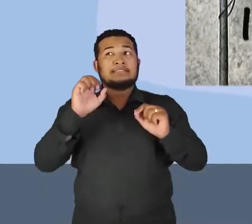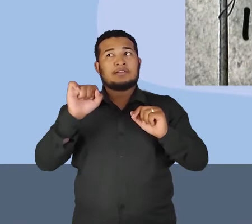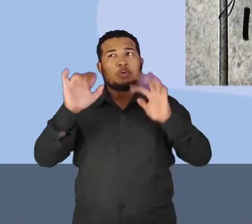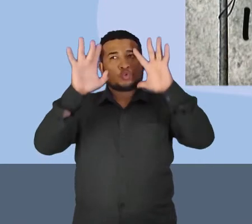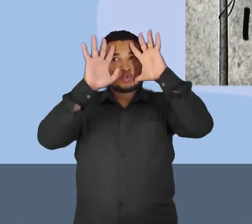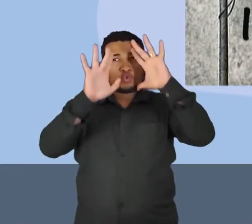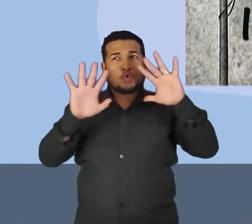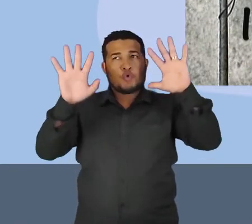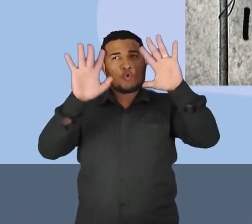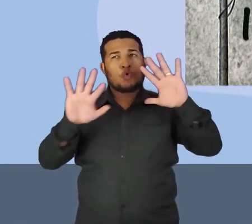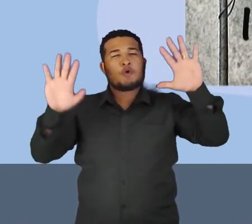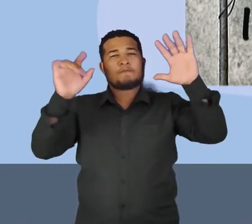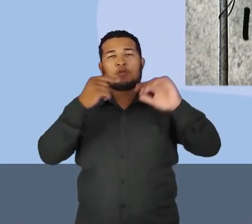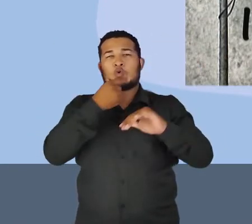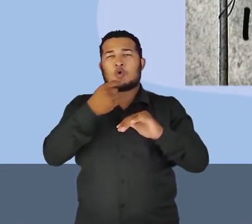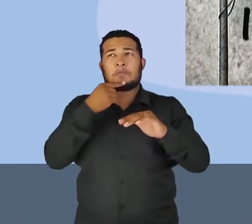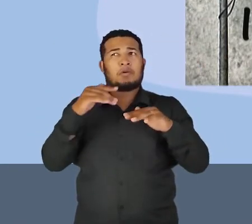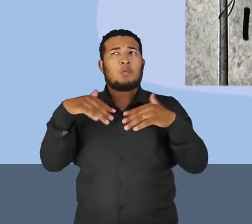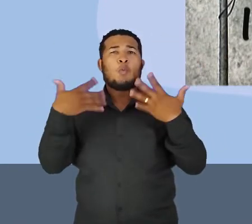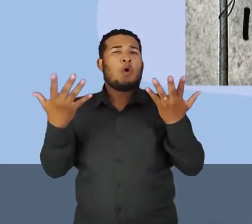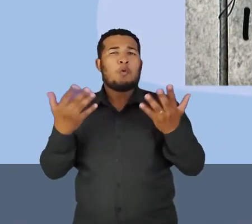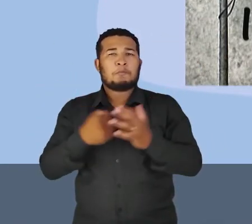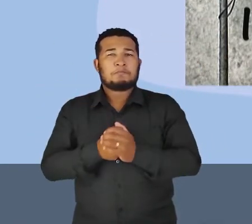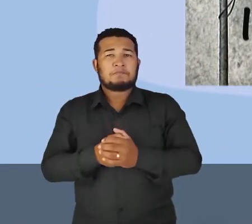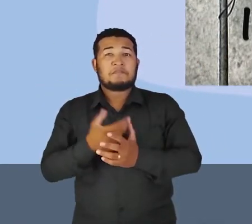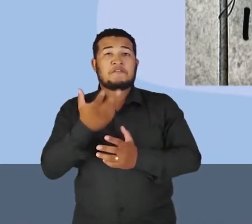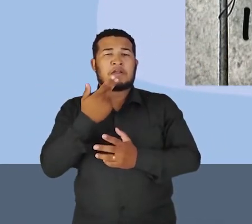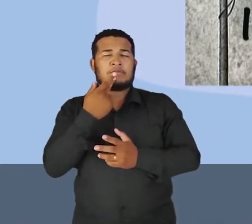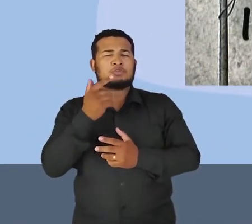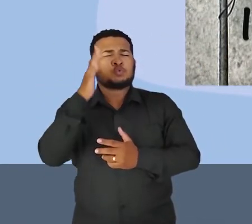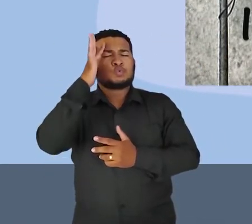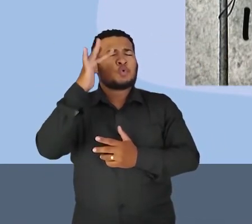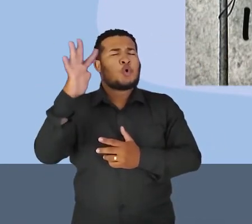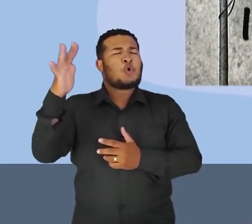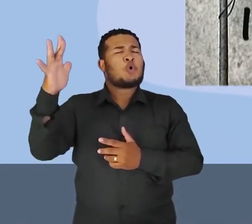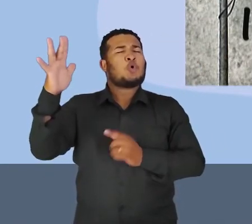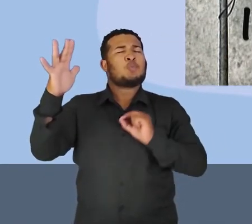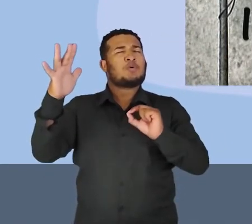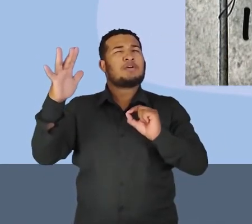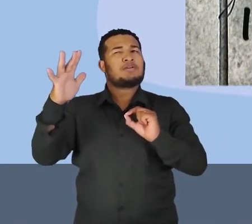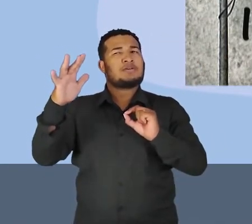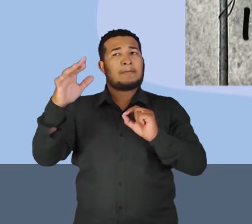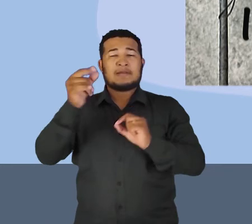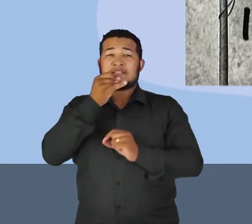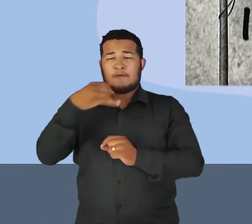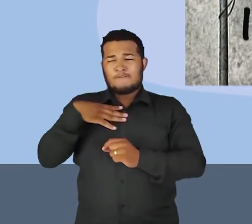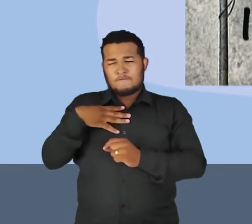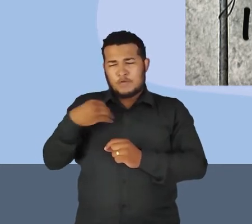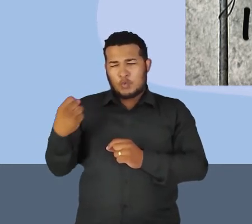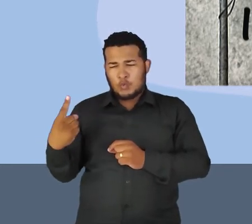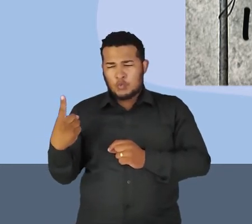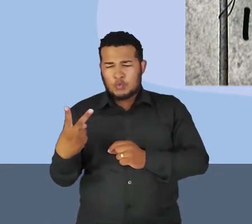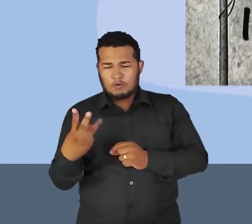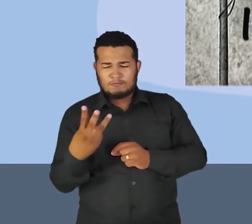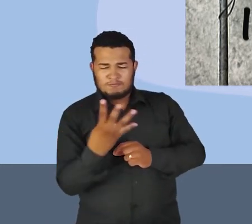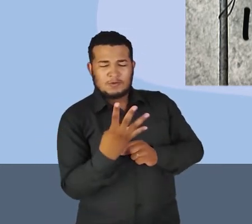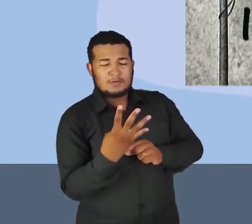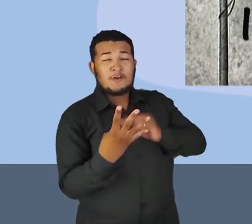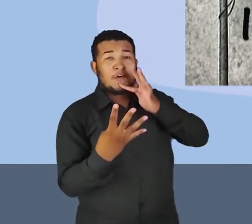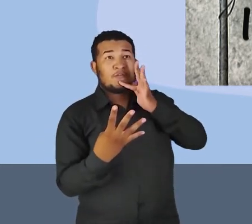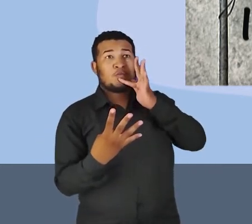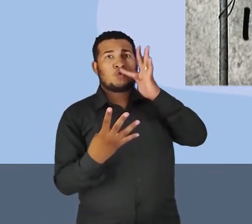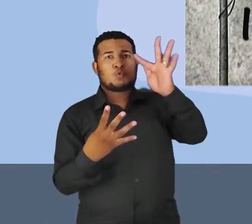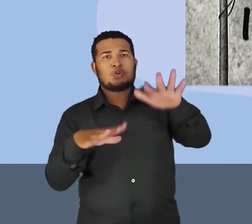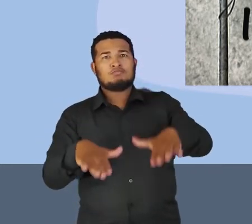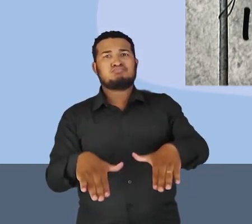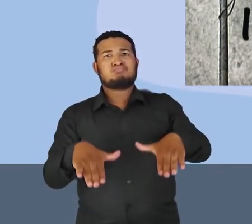do Martin Luther King? Olha lá, ele dizia assim: eu tenho um sonho de que meus 4 filhinhos um dia viverão